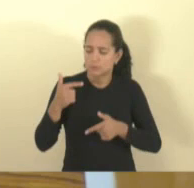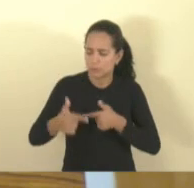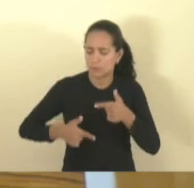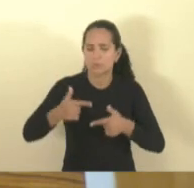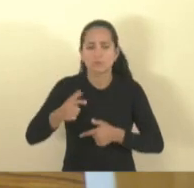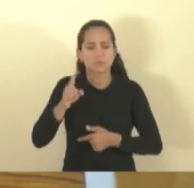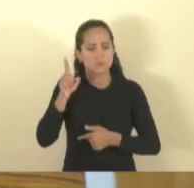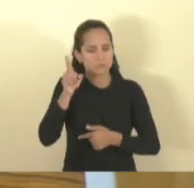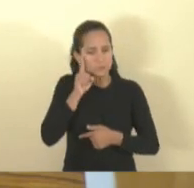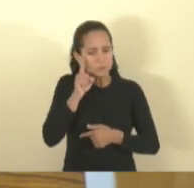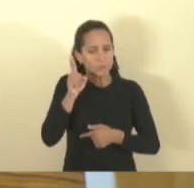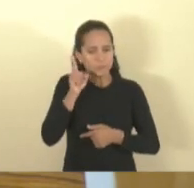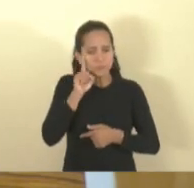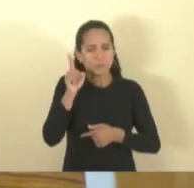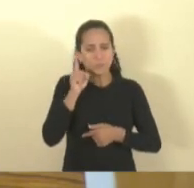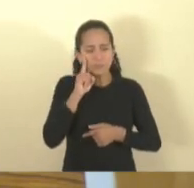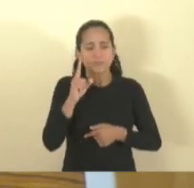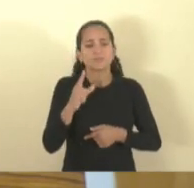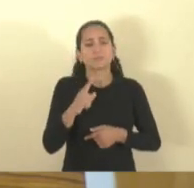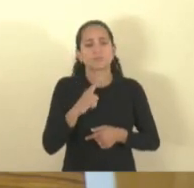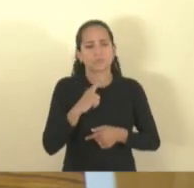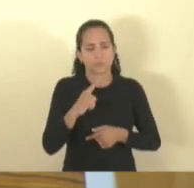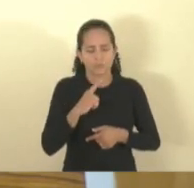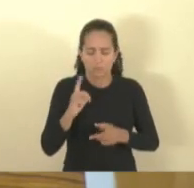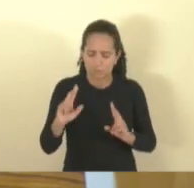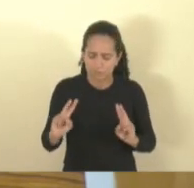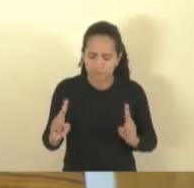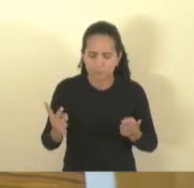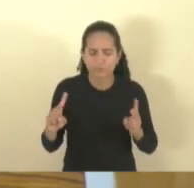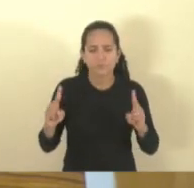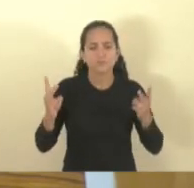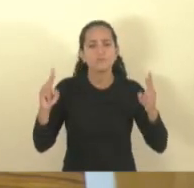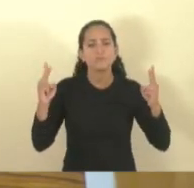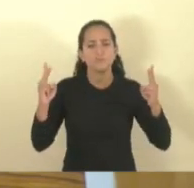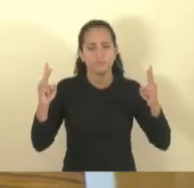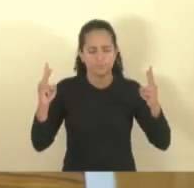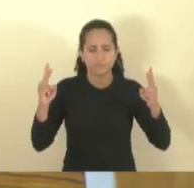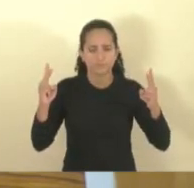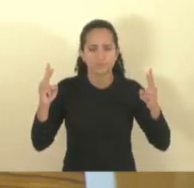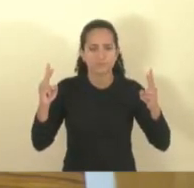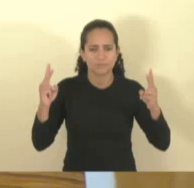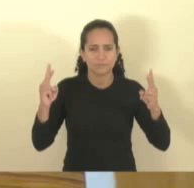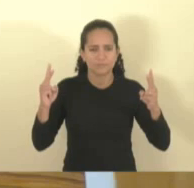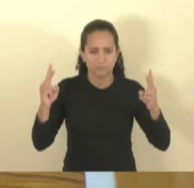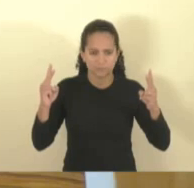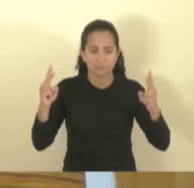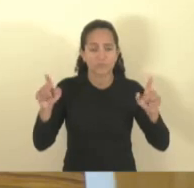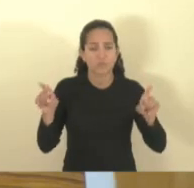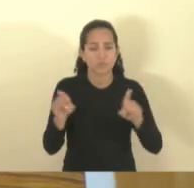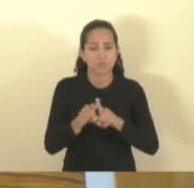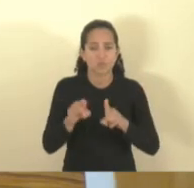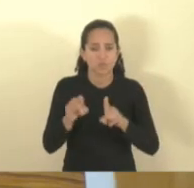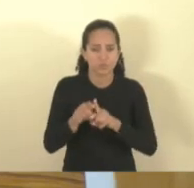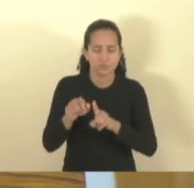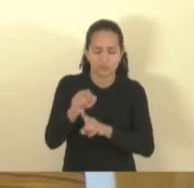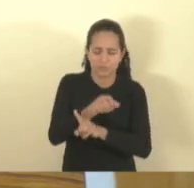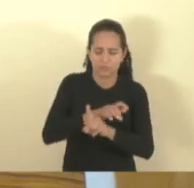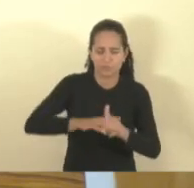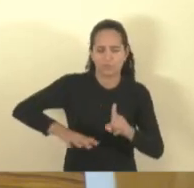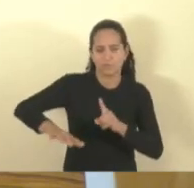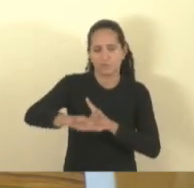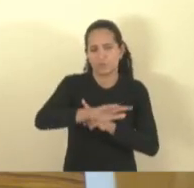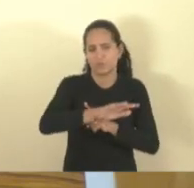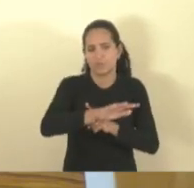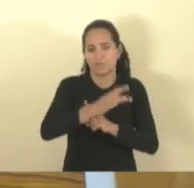cada dia, está tendo uma relevância e está sendo reconhecido pela sociedade. Agora as pessoas vão